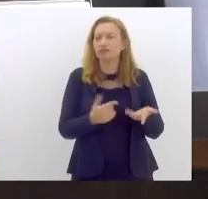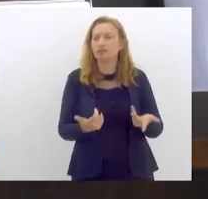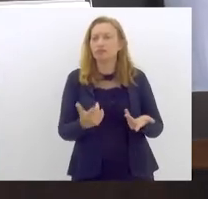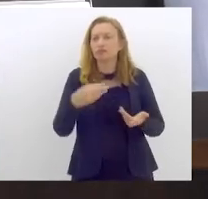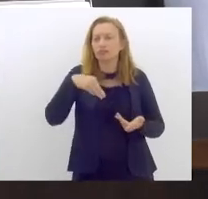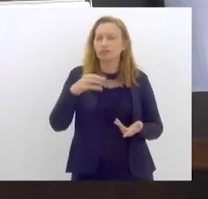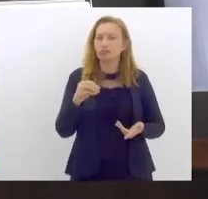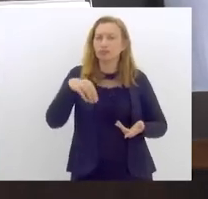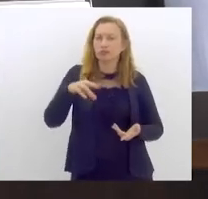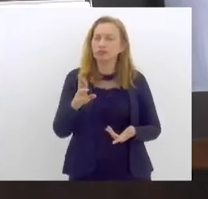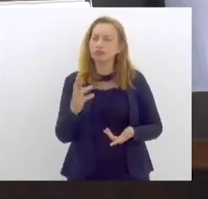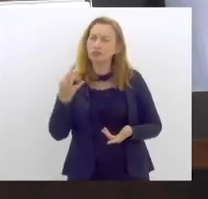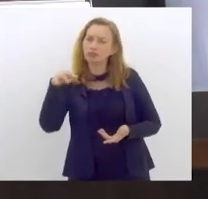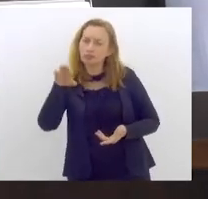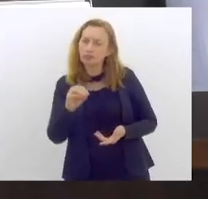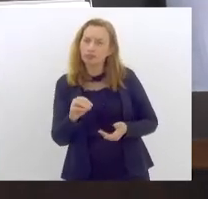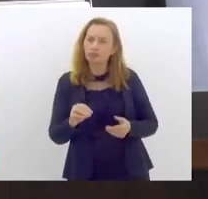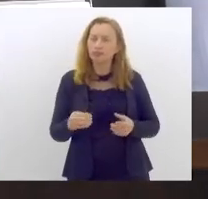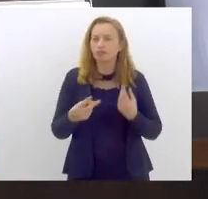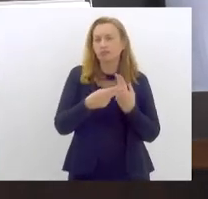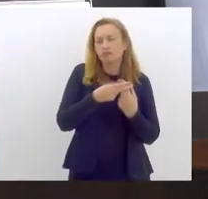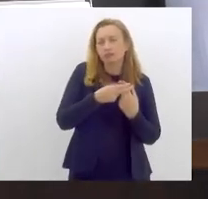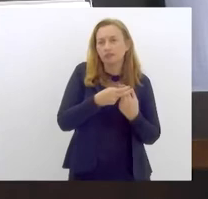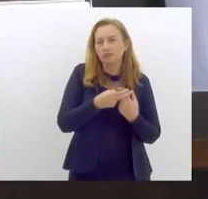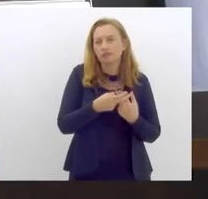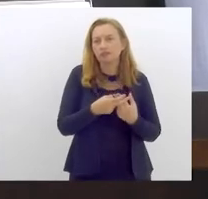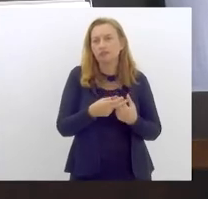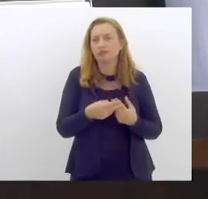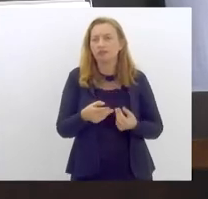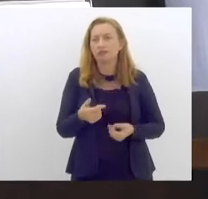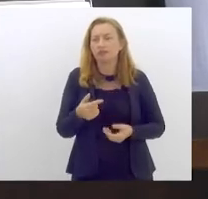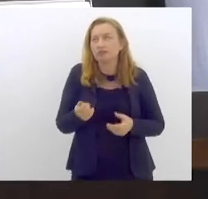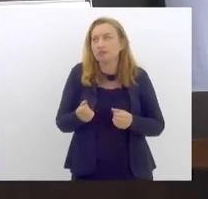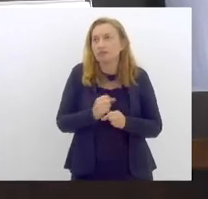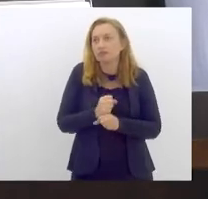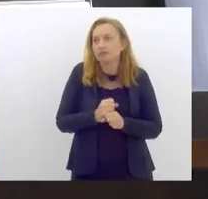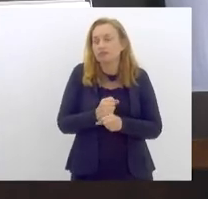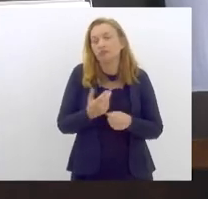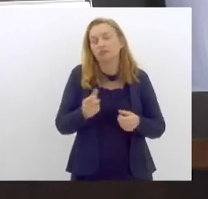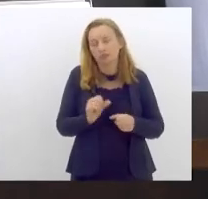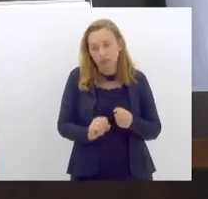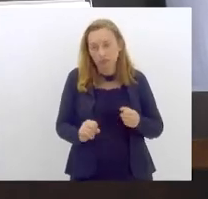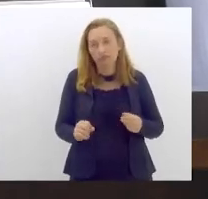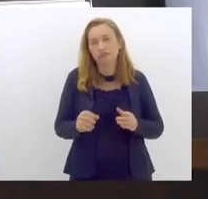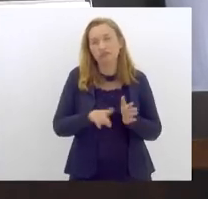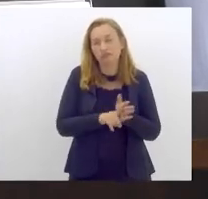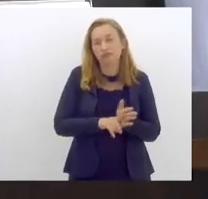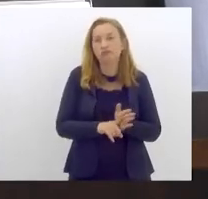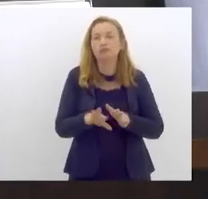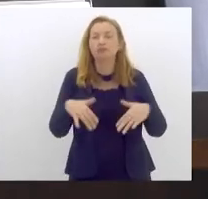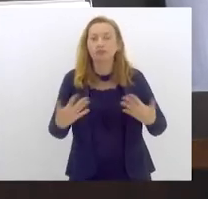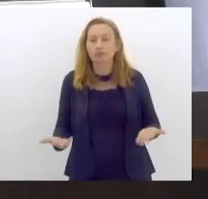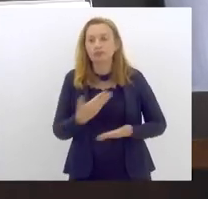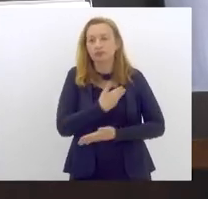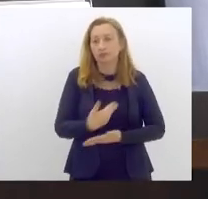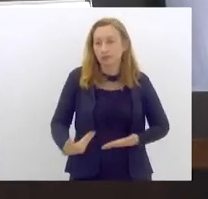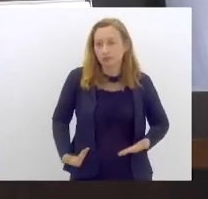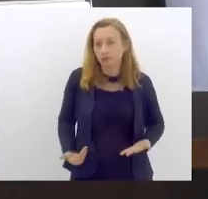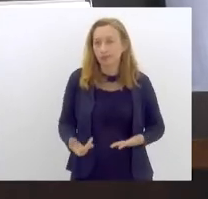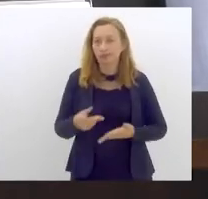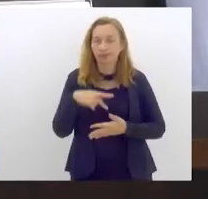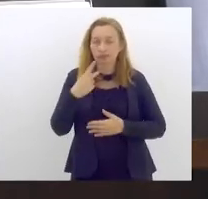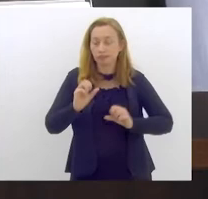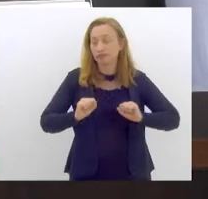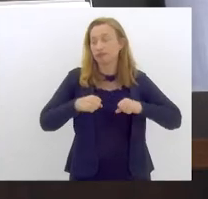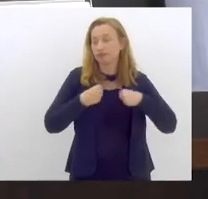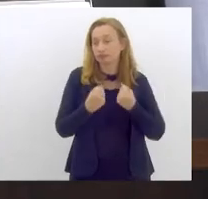esse exame no sistema público de saúde leva séculos para fazer esse exame então o governo que se diz tão